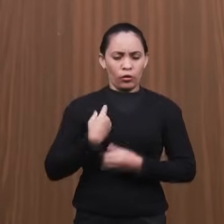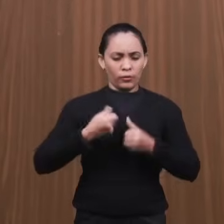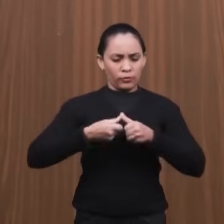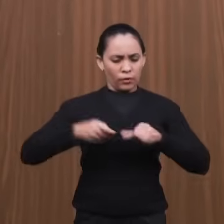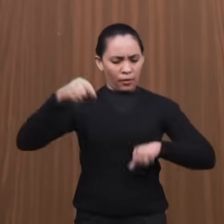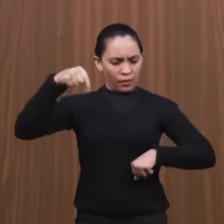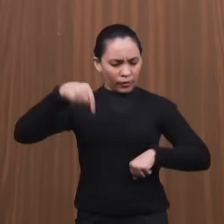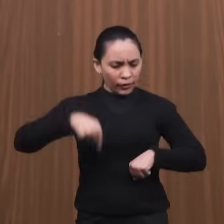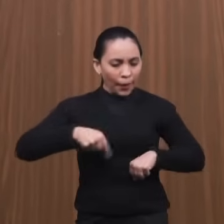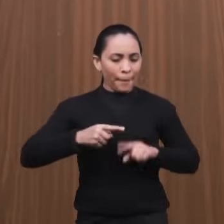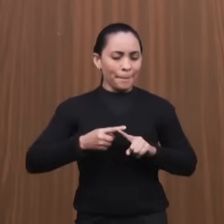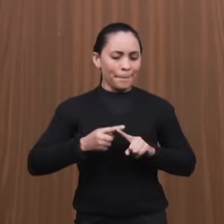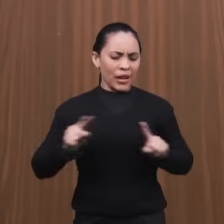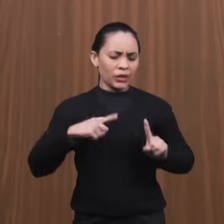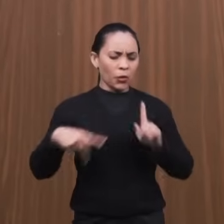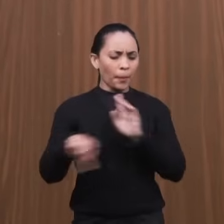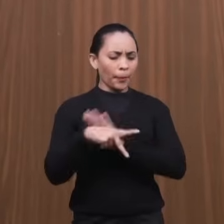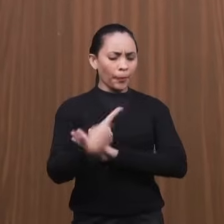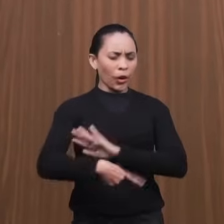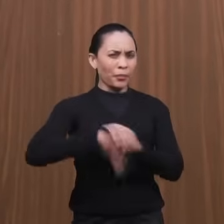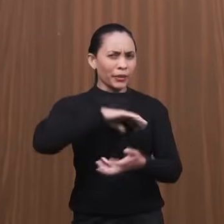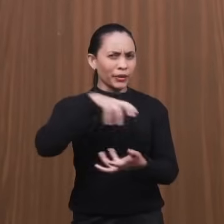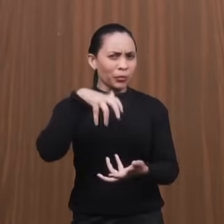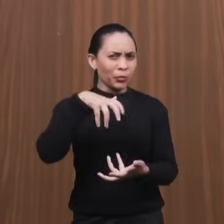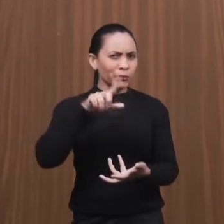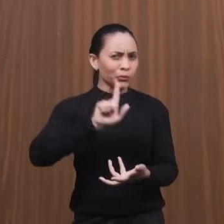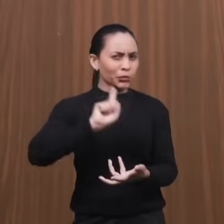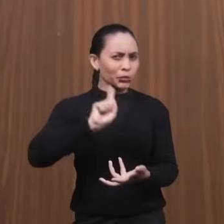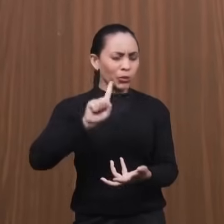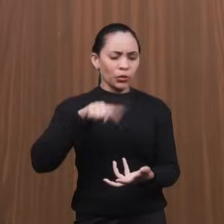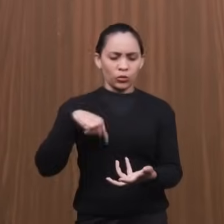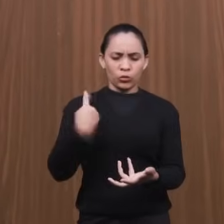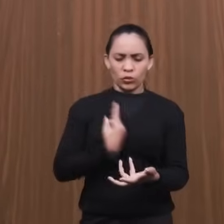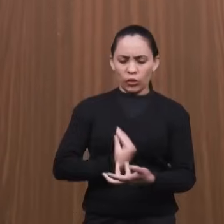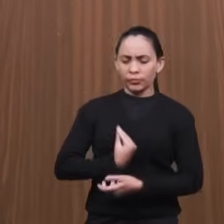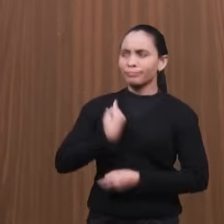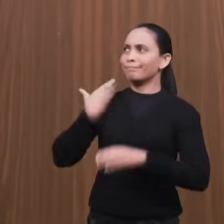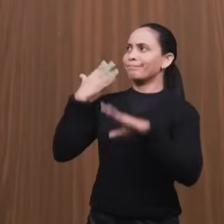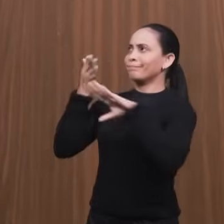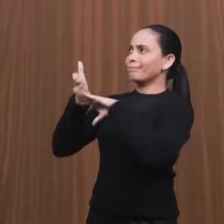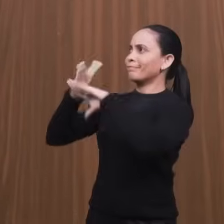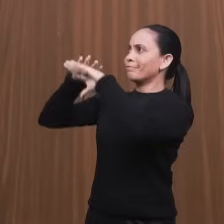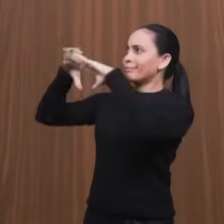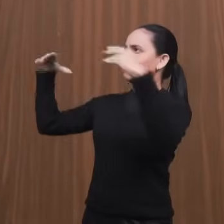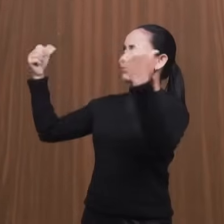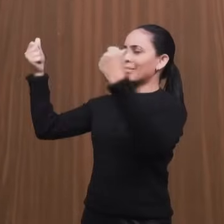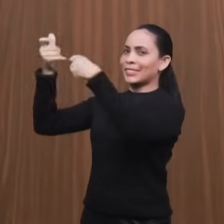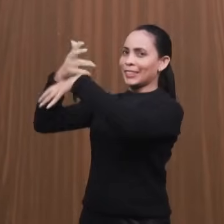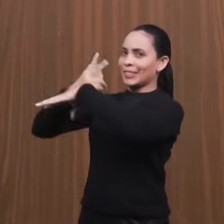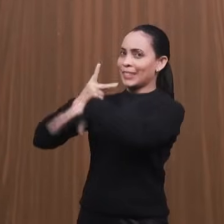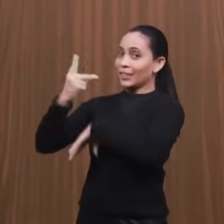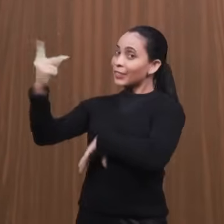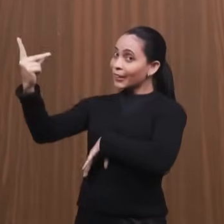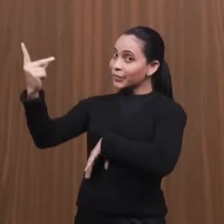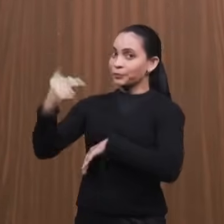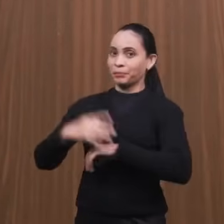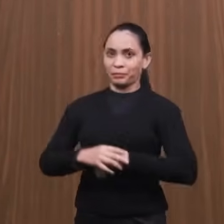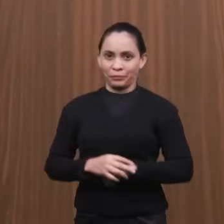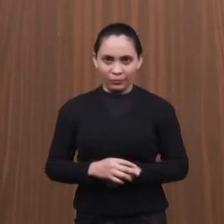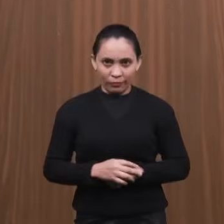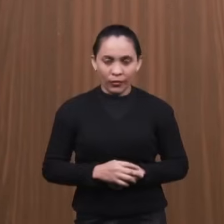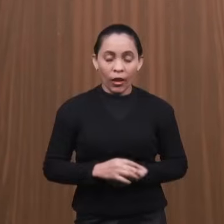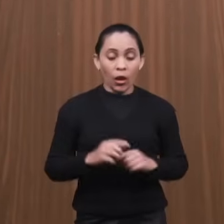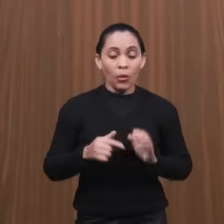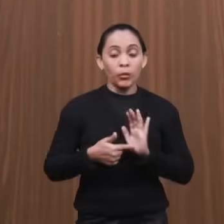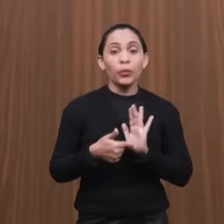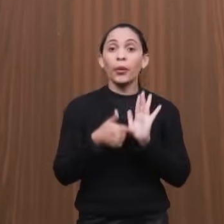não pertencemos a este mundo. O nosso reino, nossa pátria é celestial. E por conta disso, é a